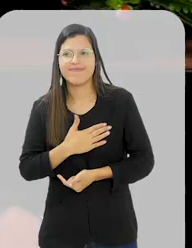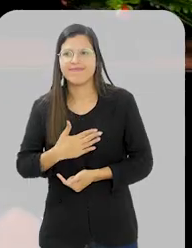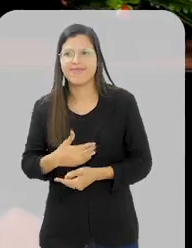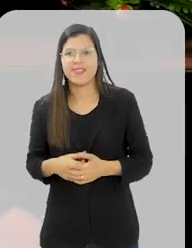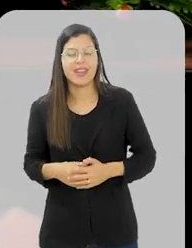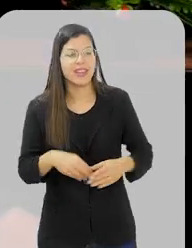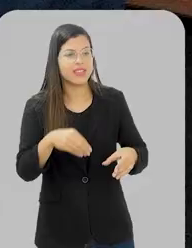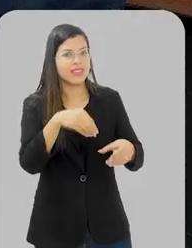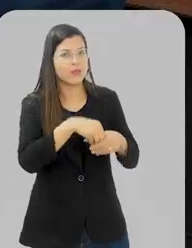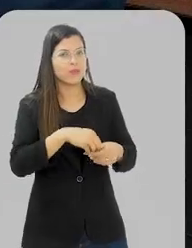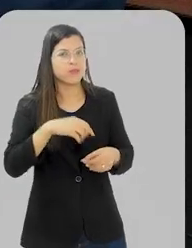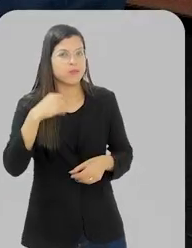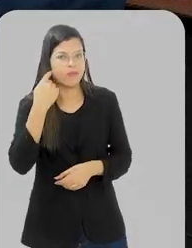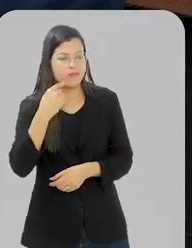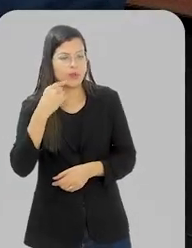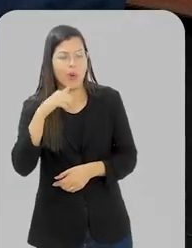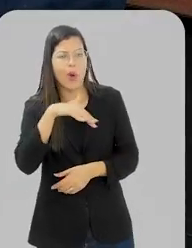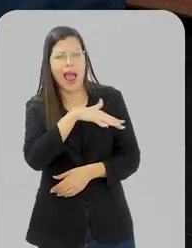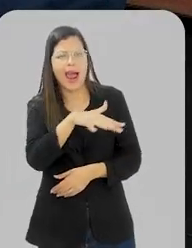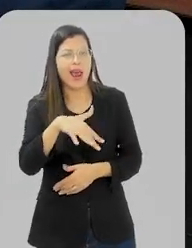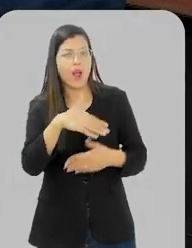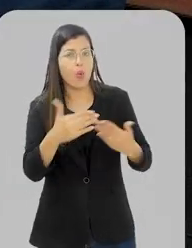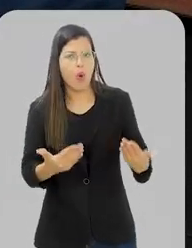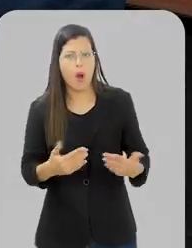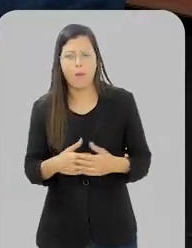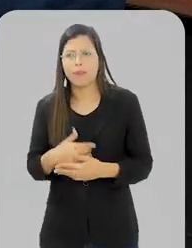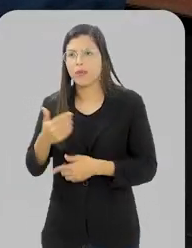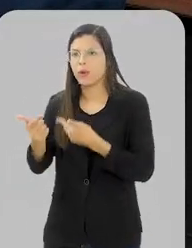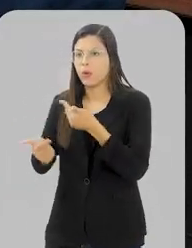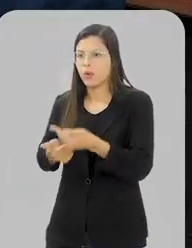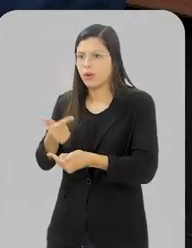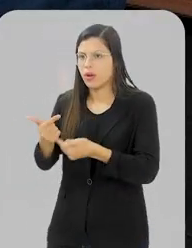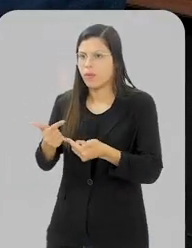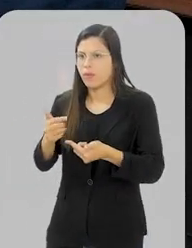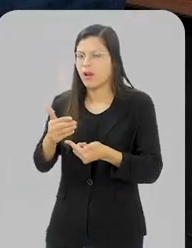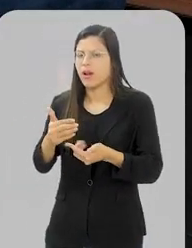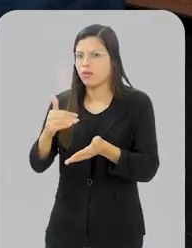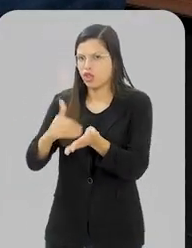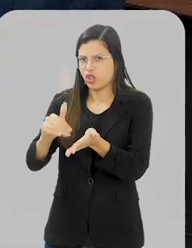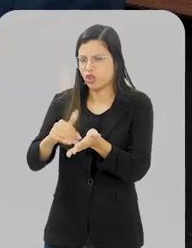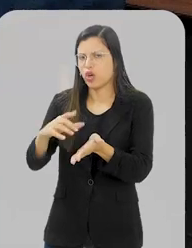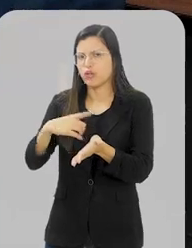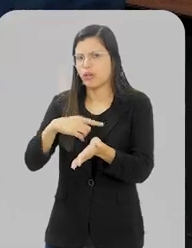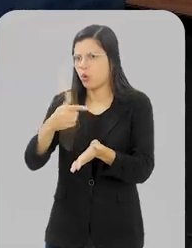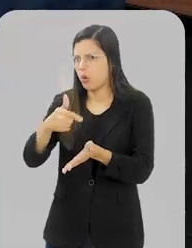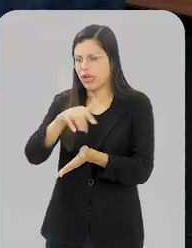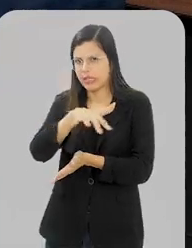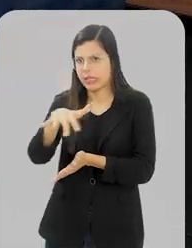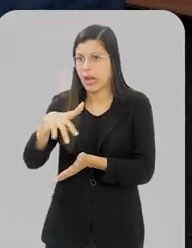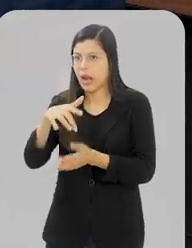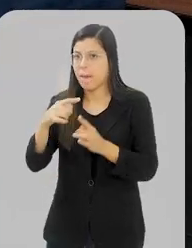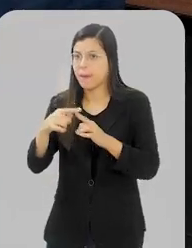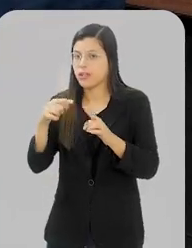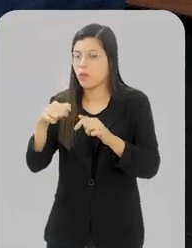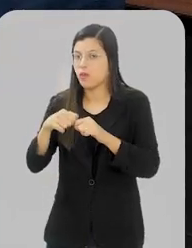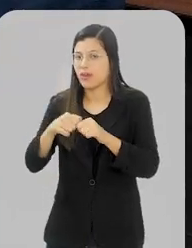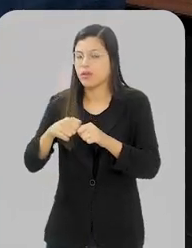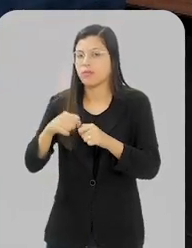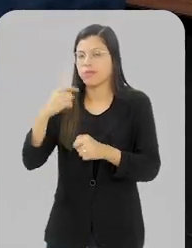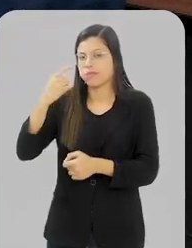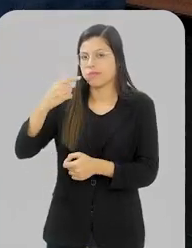dentro da advocacia Qual é o seu ramo eu trabalho pessoalmente meu escritório tem outros ramos mas eu pessoalmente faço